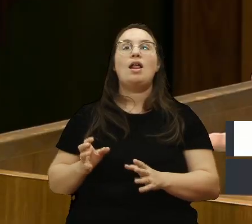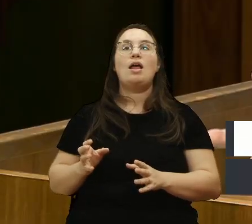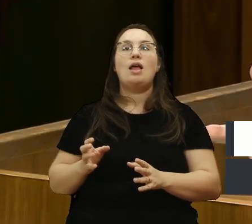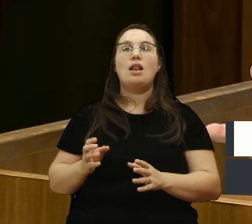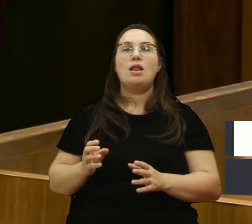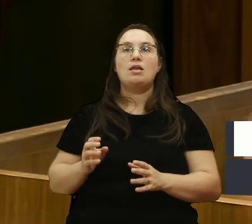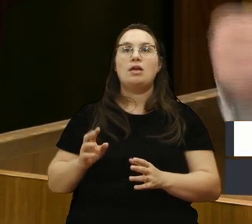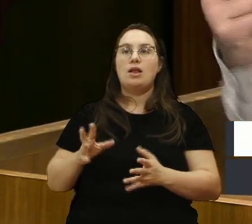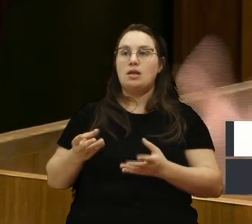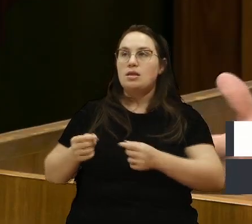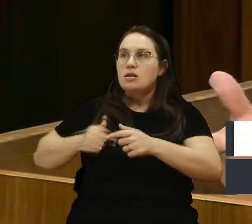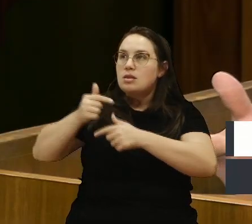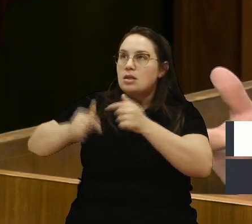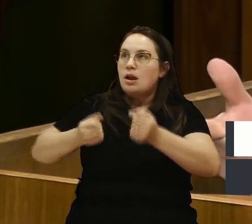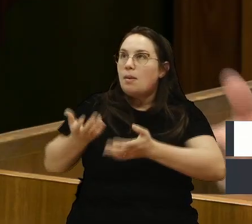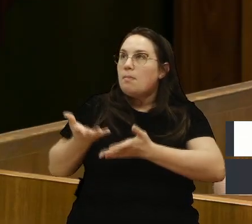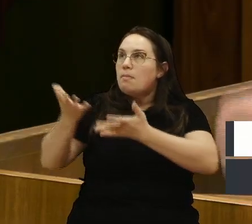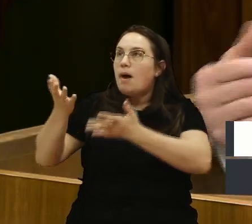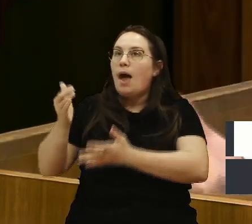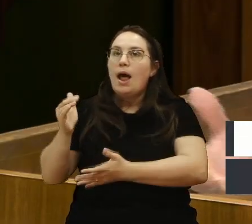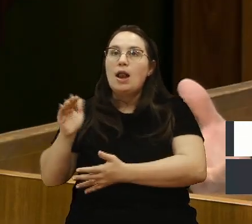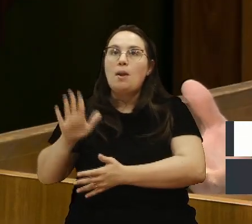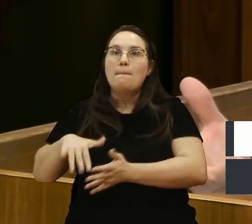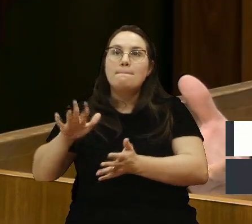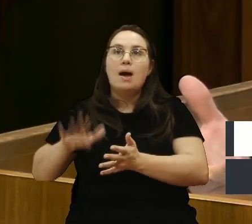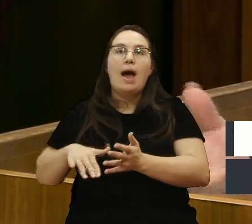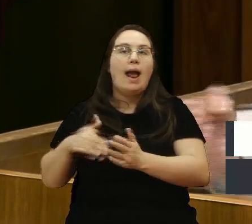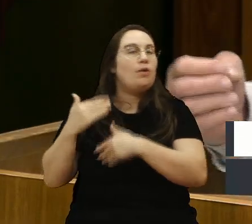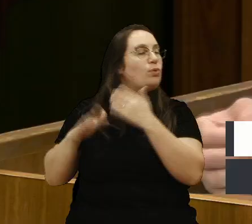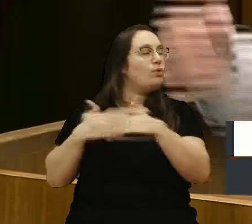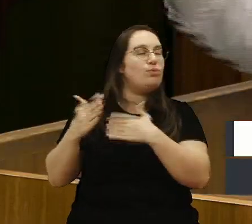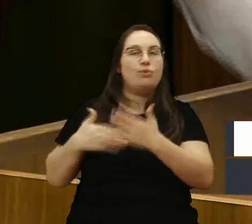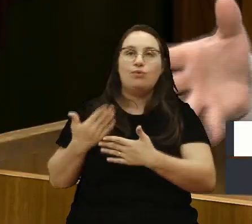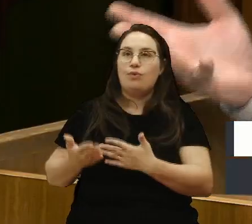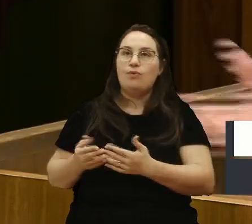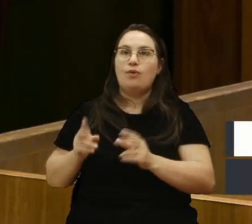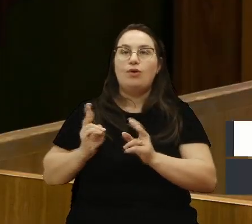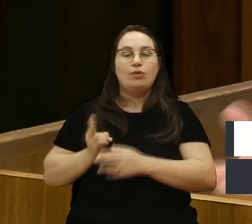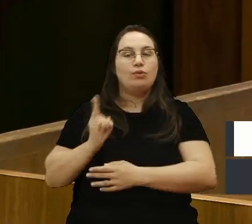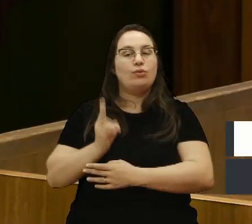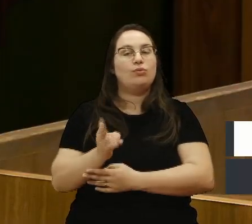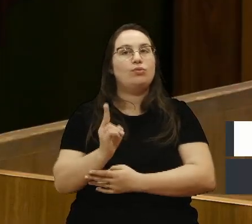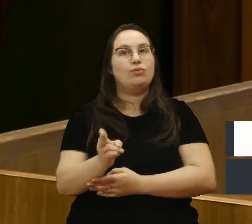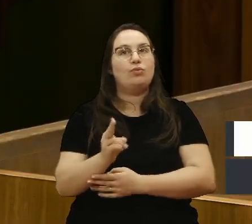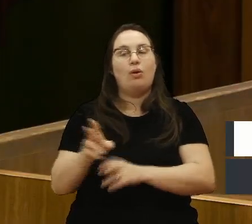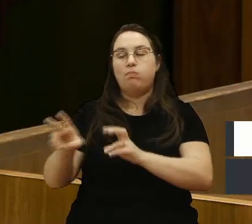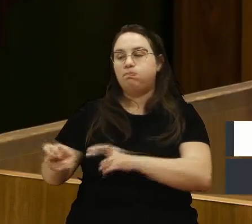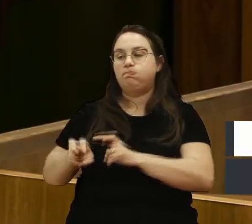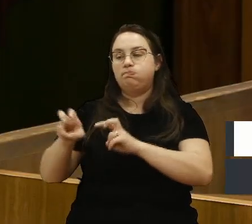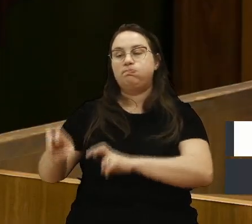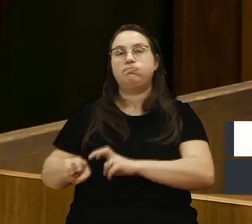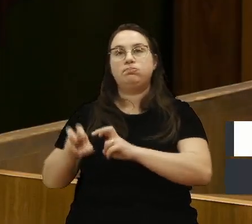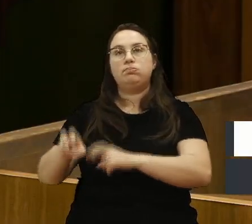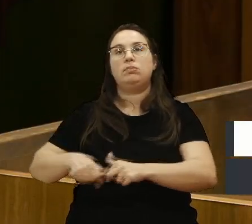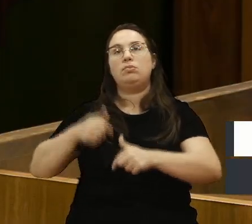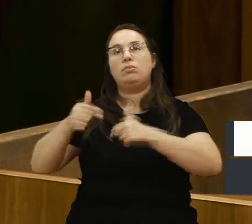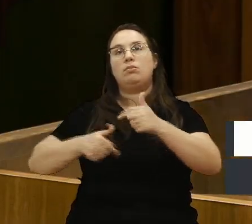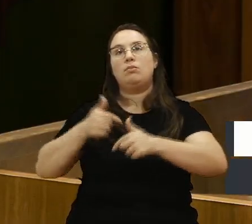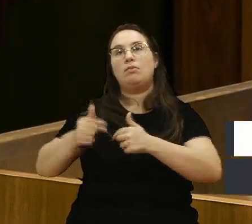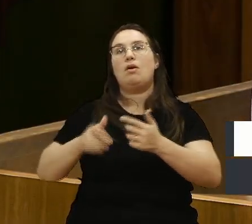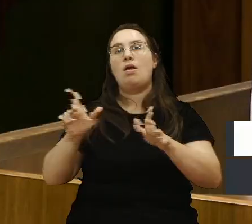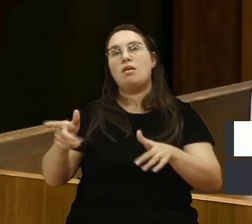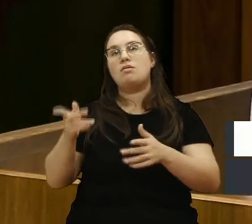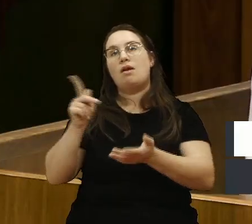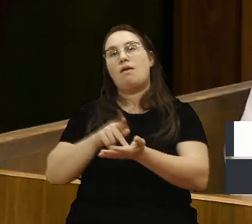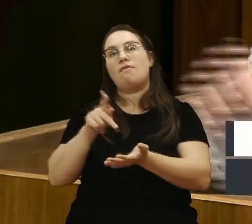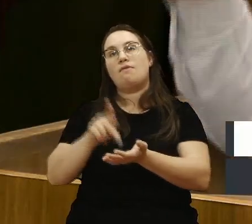subserviente, que custe pouco e que não se desenvolva, que permaneça eternamente uma fazenda para prestar serviço para eles. Essa é